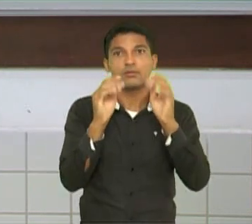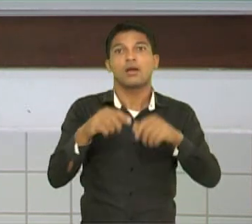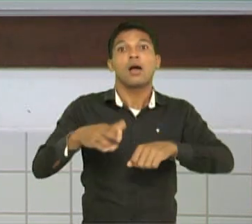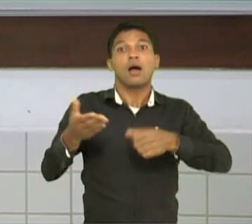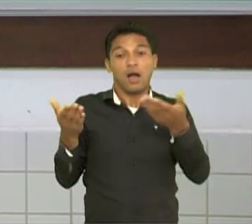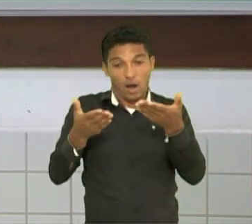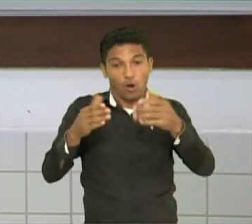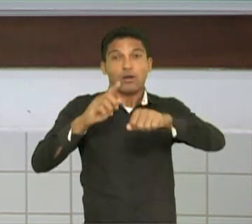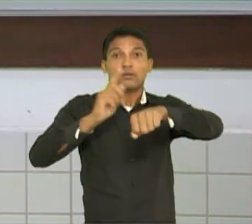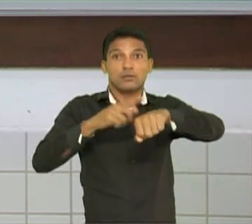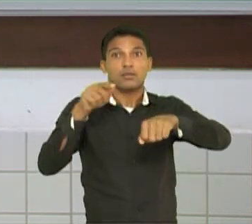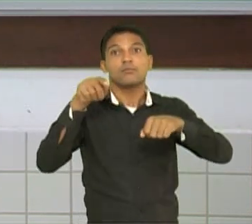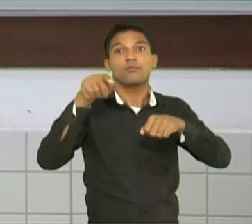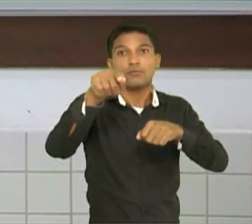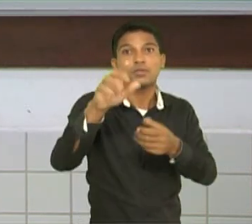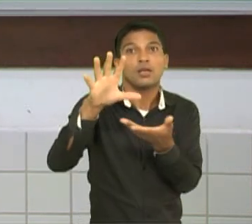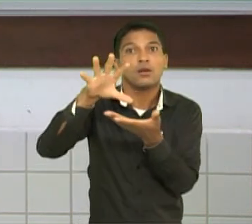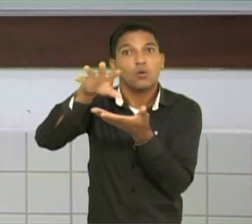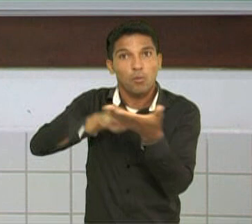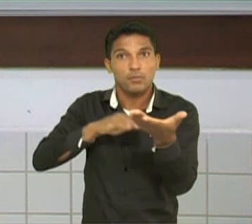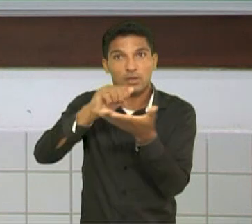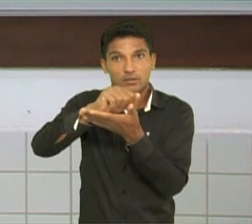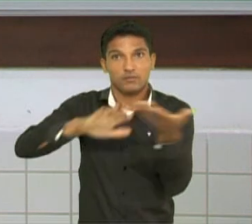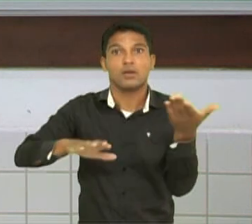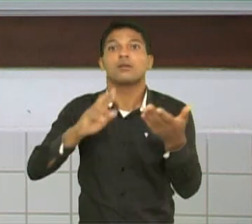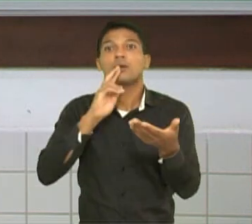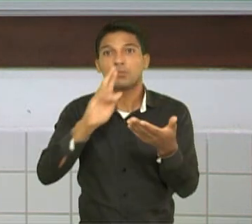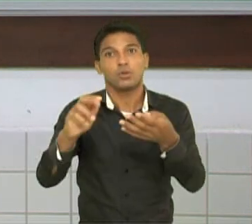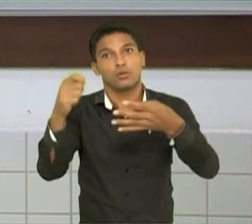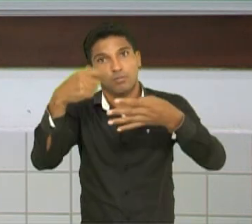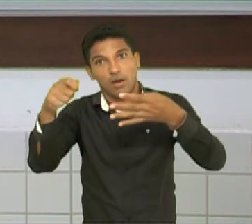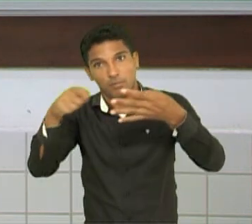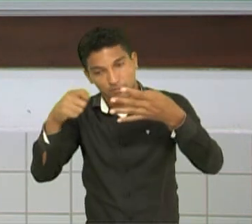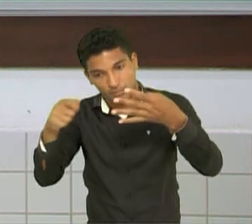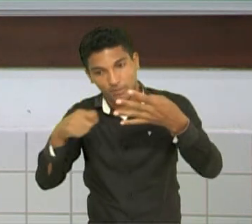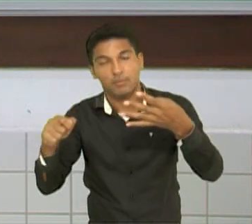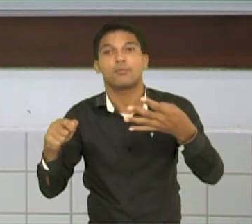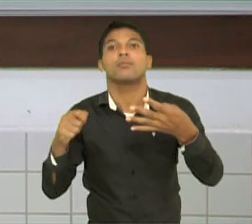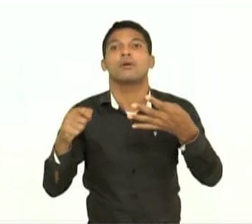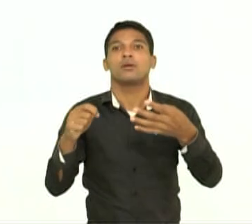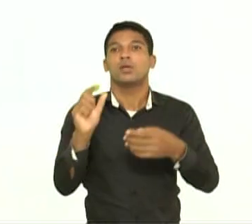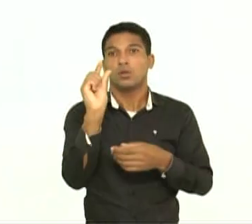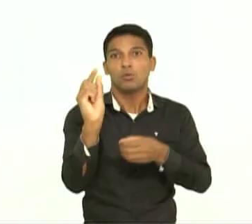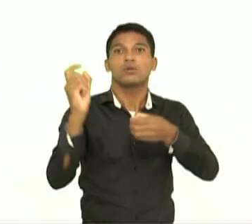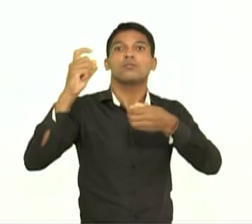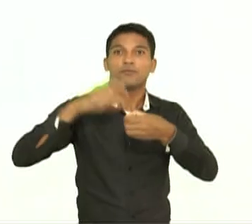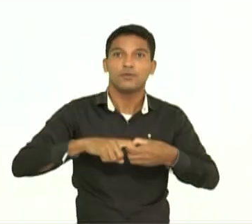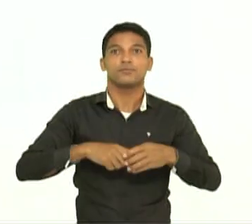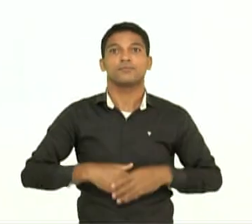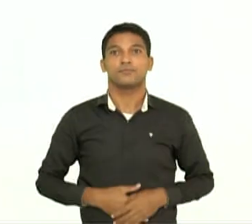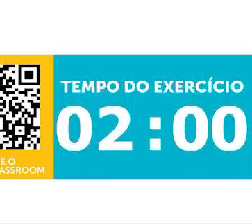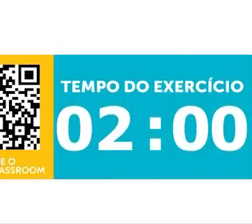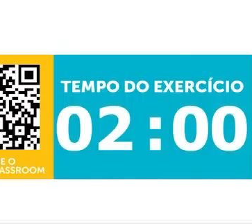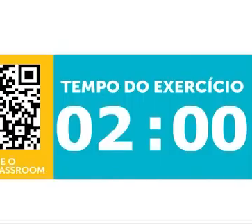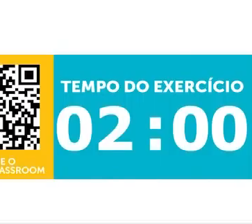um tempinho para vocês copiarem aqui a atividade, escreverem o que a gente pediu e já voltamos.